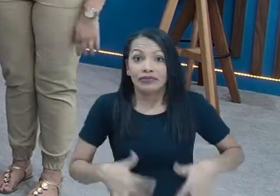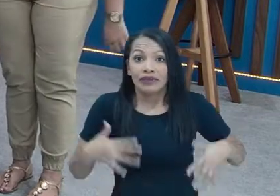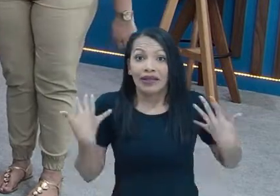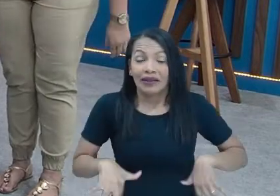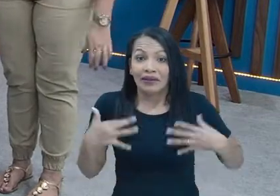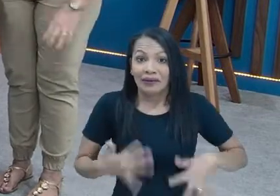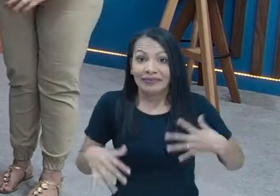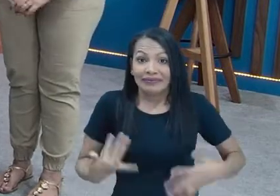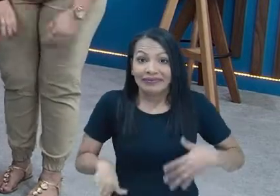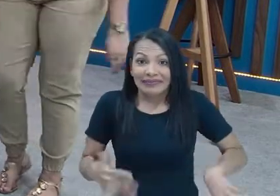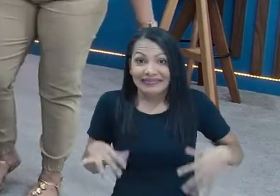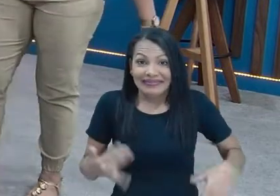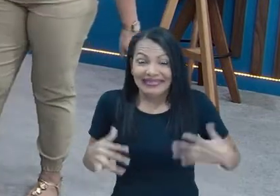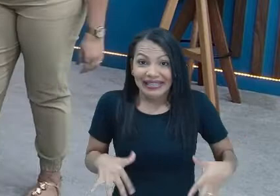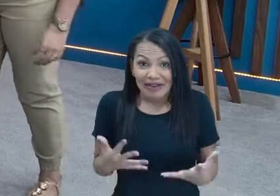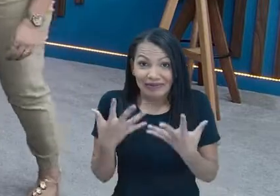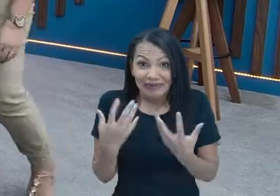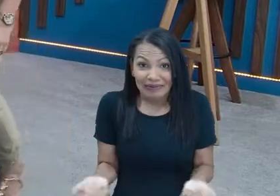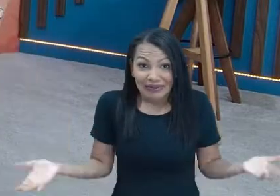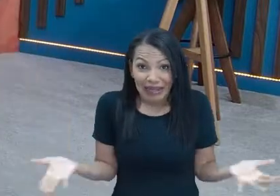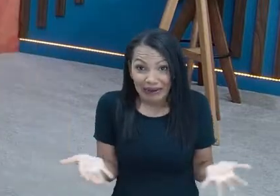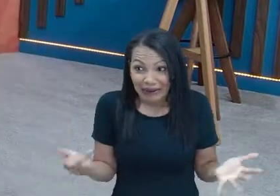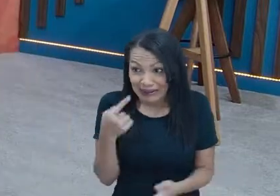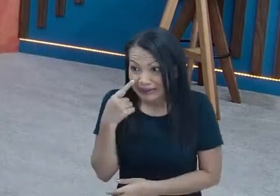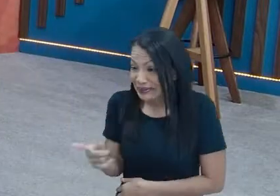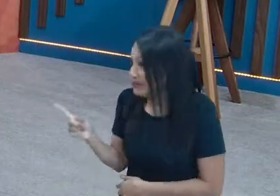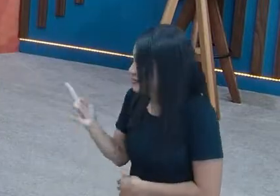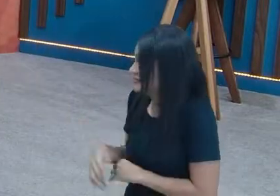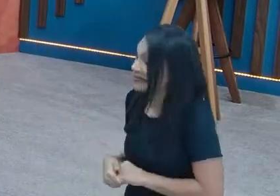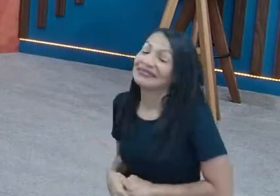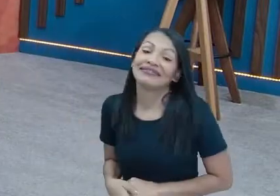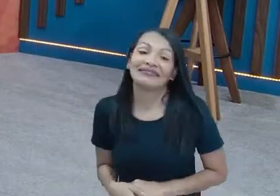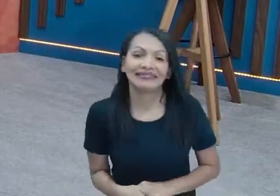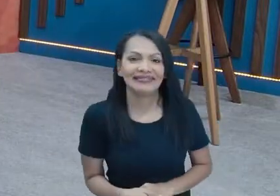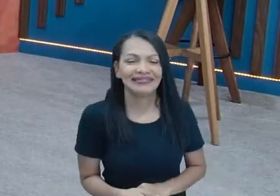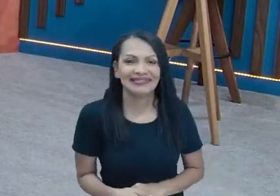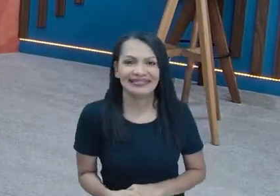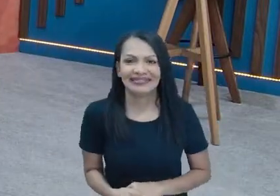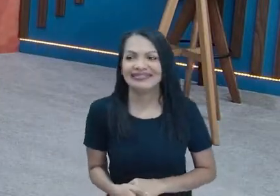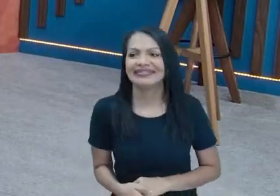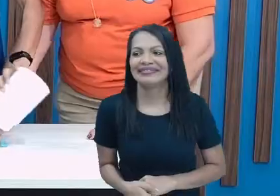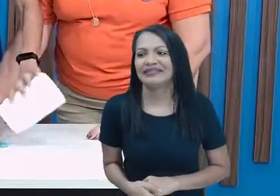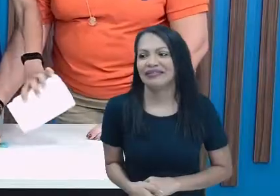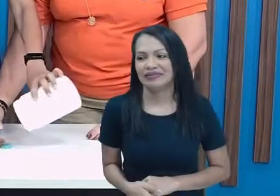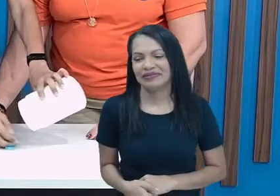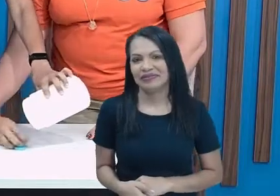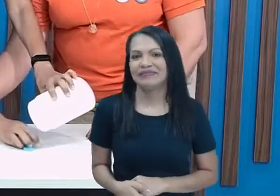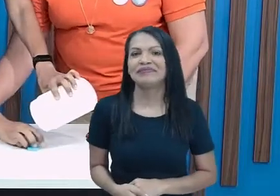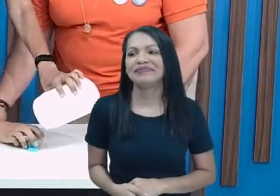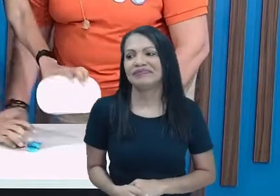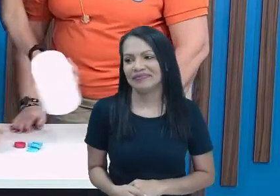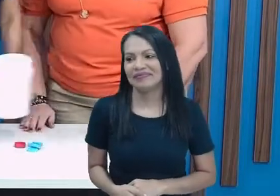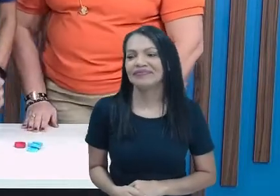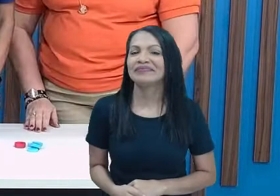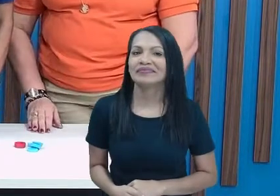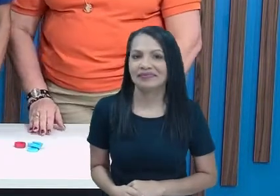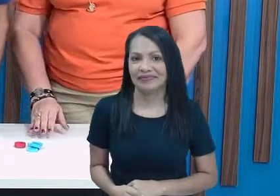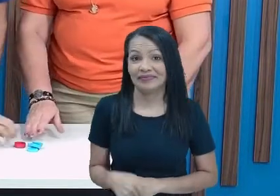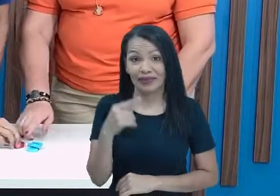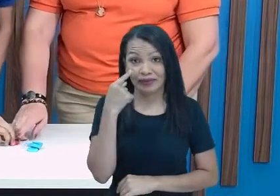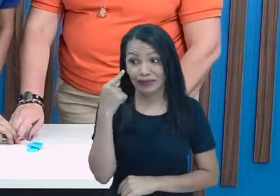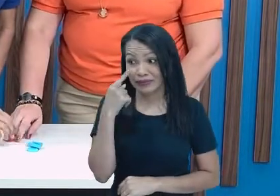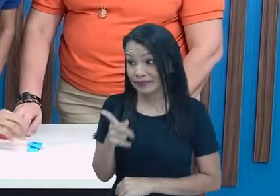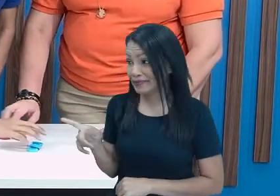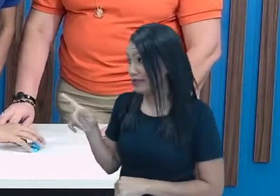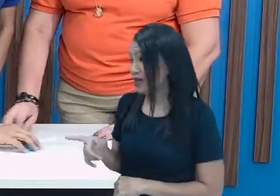Eita, e aí? Bora contar? Nem precisa apanhar aqui as tampinhas, pode deixar aqui. Esse é de lá. Essa foi que